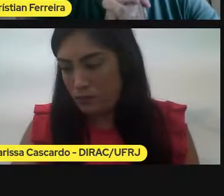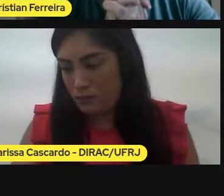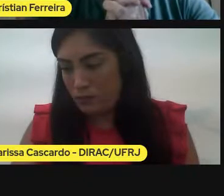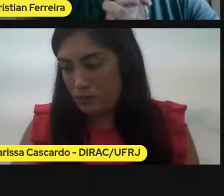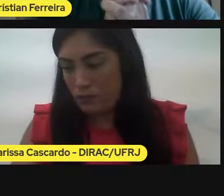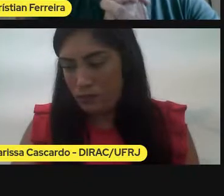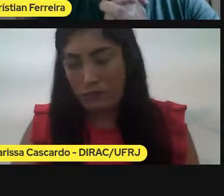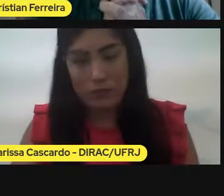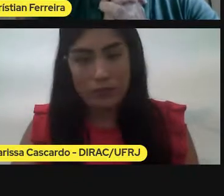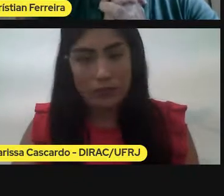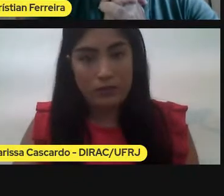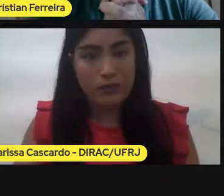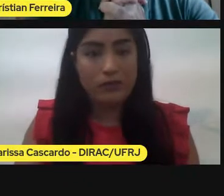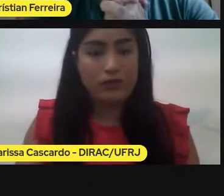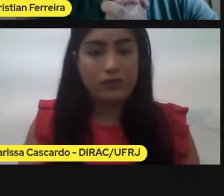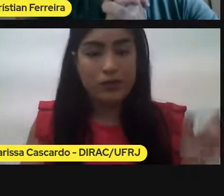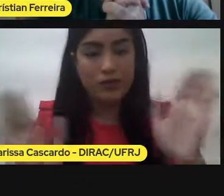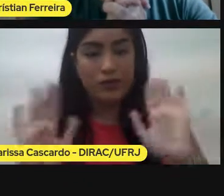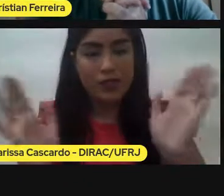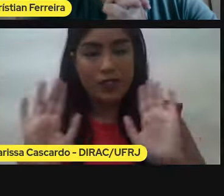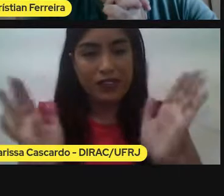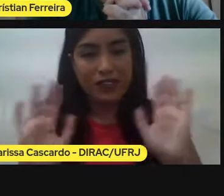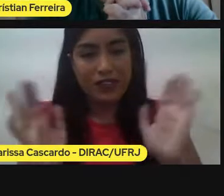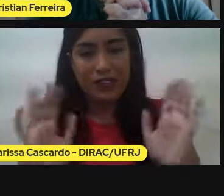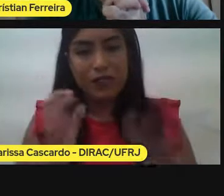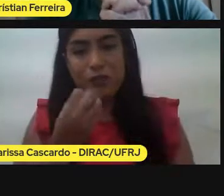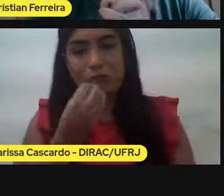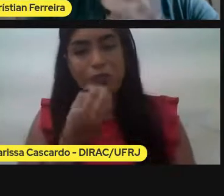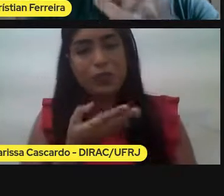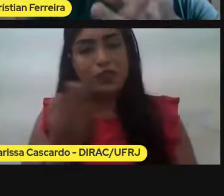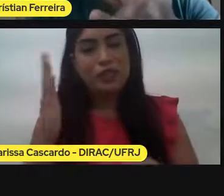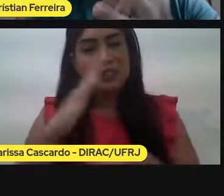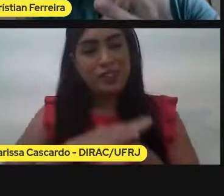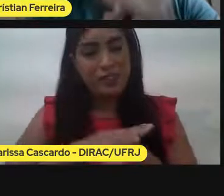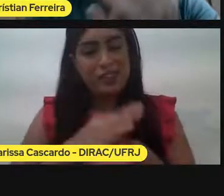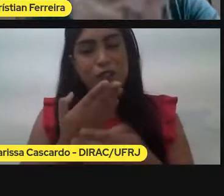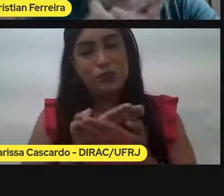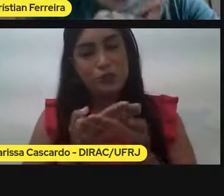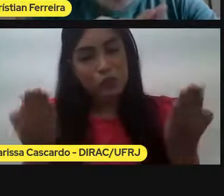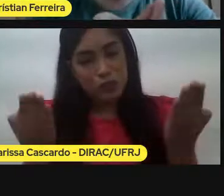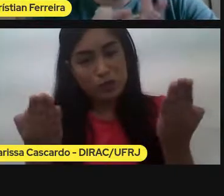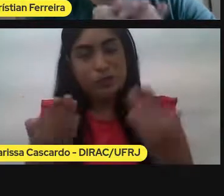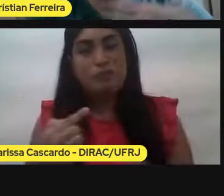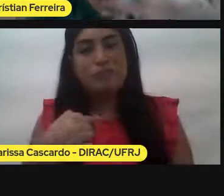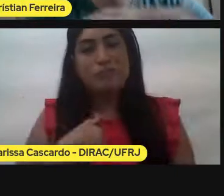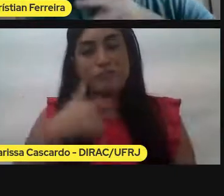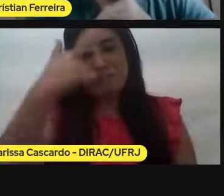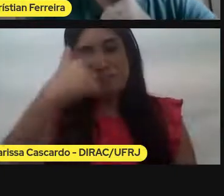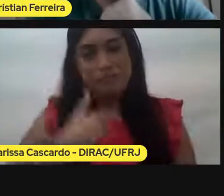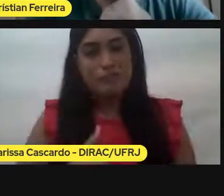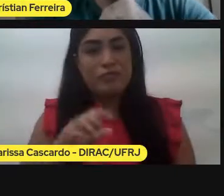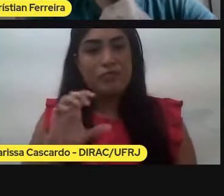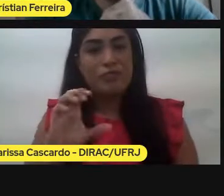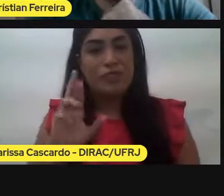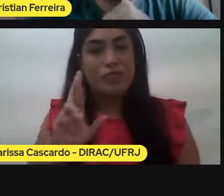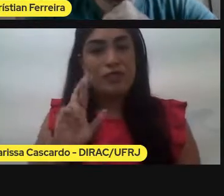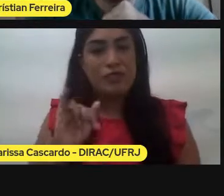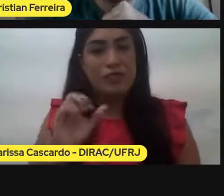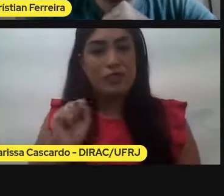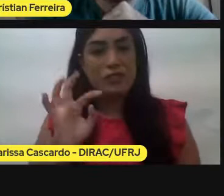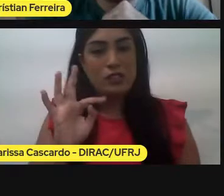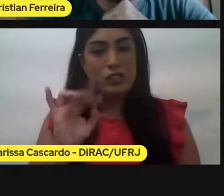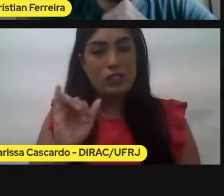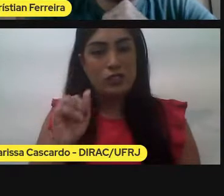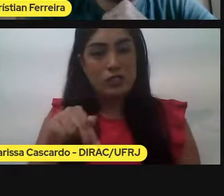Olá, boa tarde a todos, todas e todas. Eu sou o Christian e nós estamos começando mais